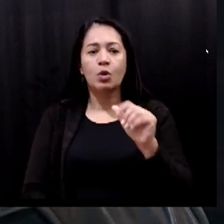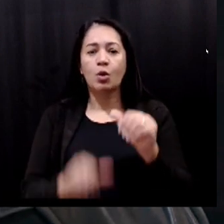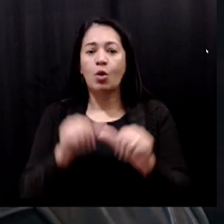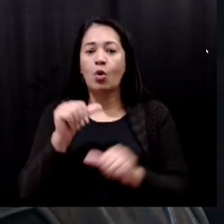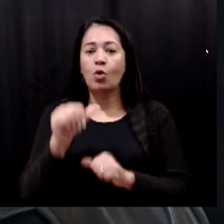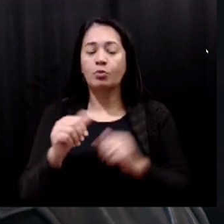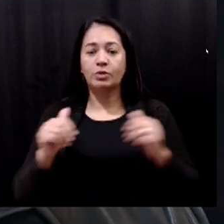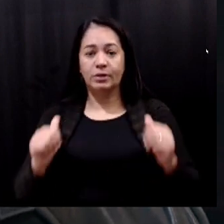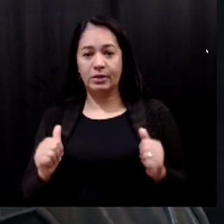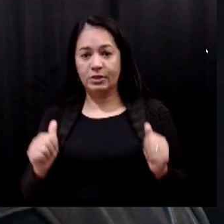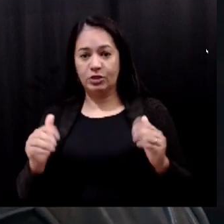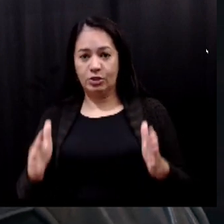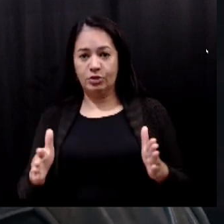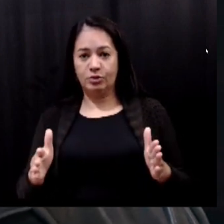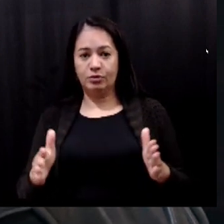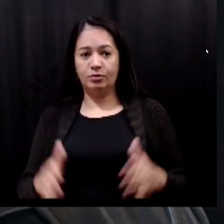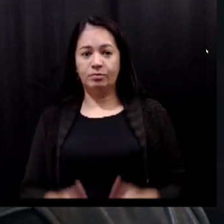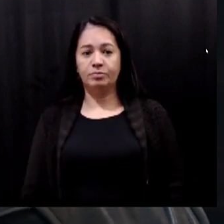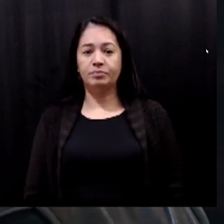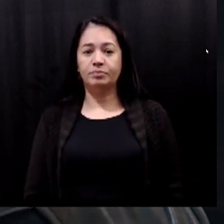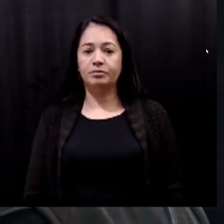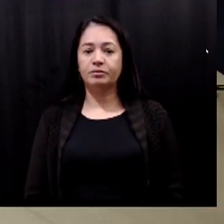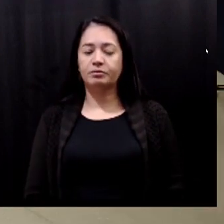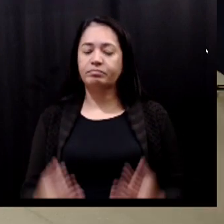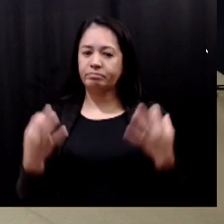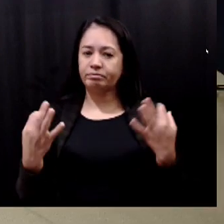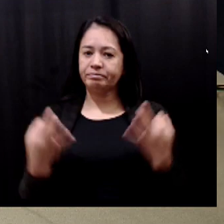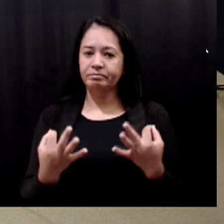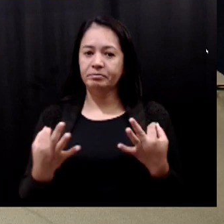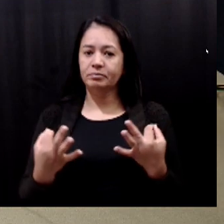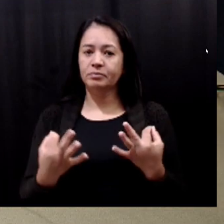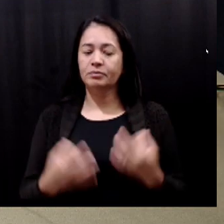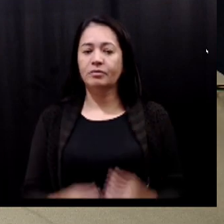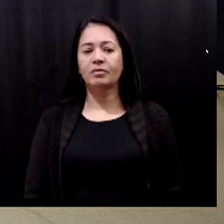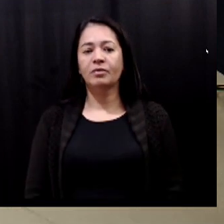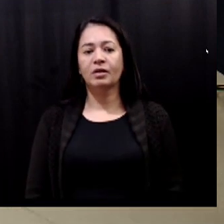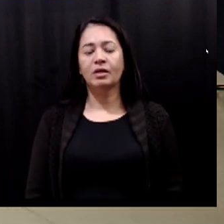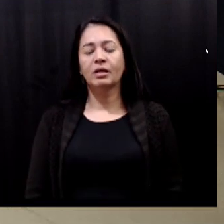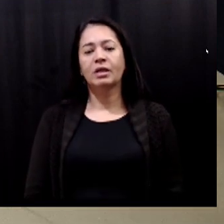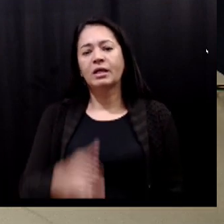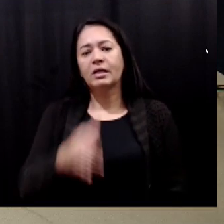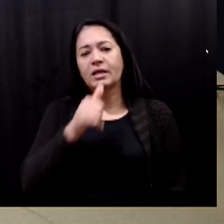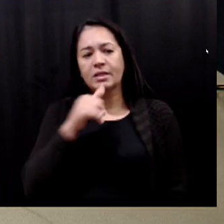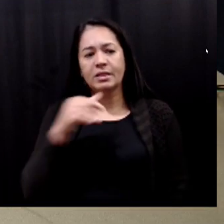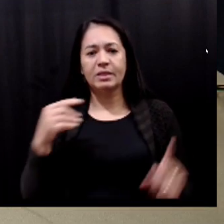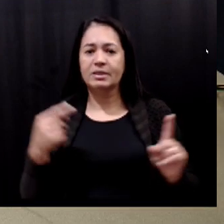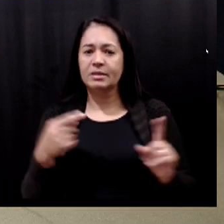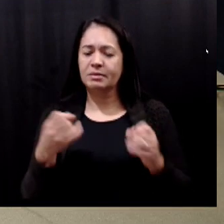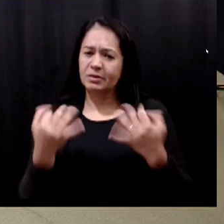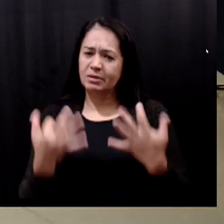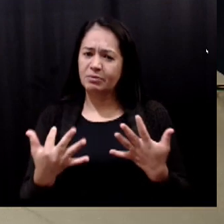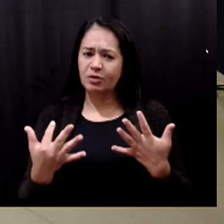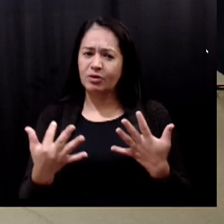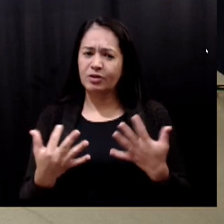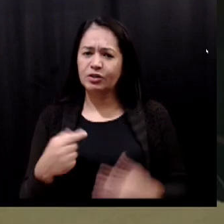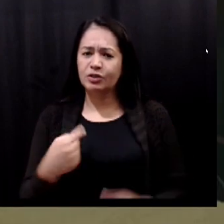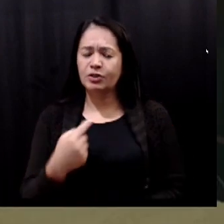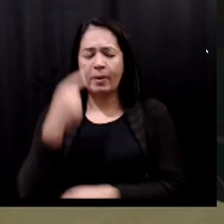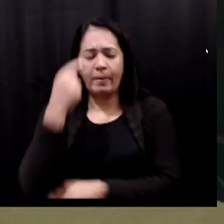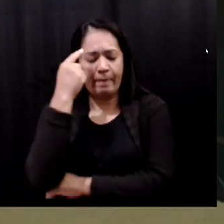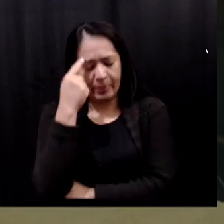atitudes, né. Perfeito, é verdade. Tamara, esse exemplo que o Abelardo deu agora, faz a gente parar para pensar,